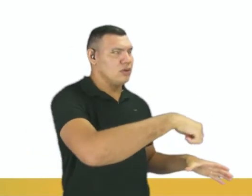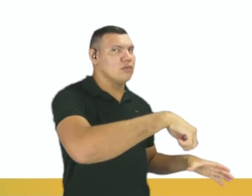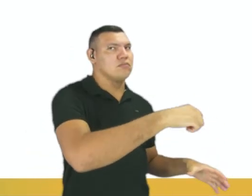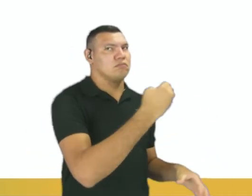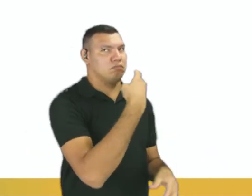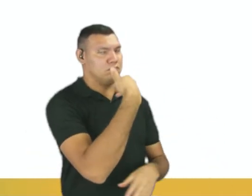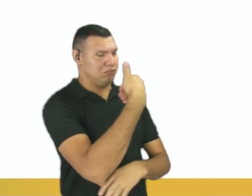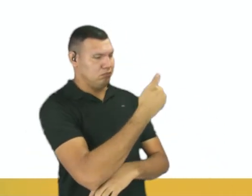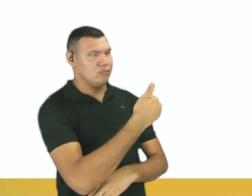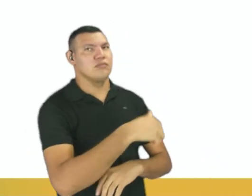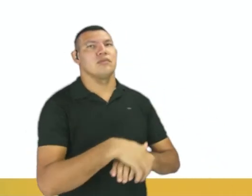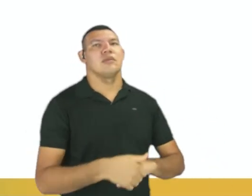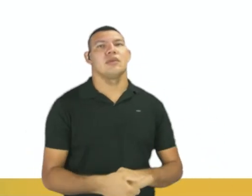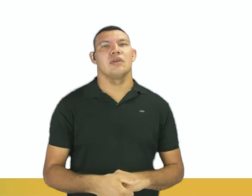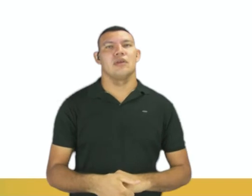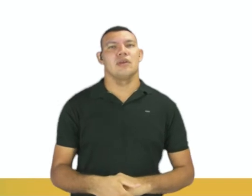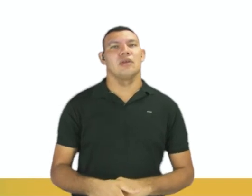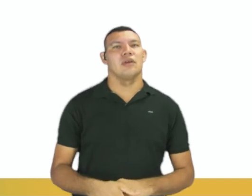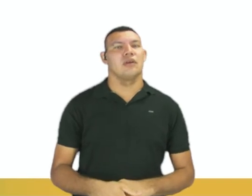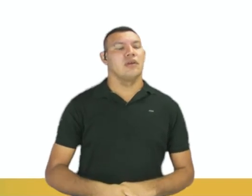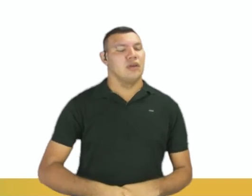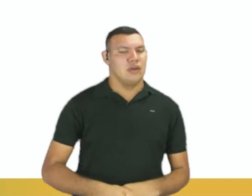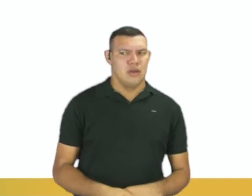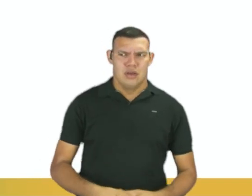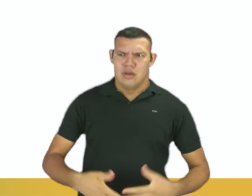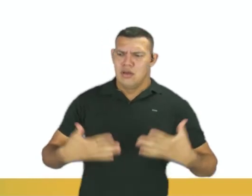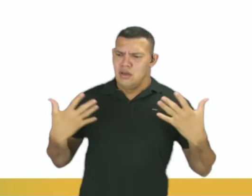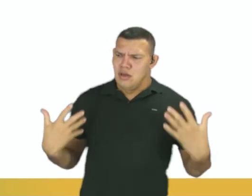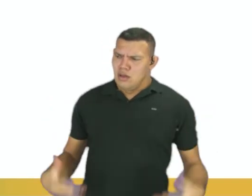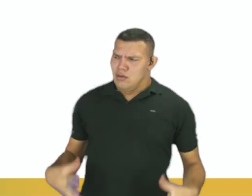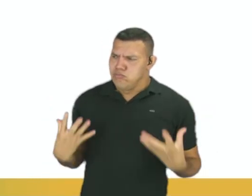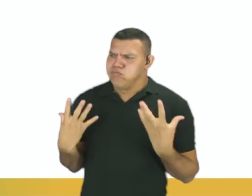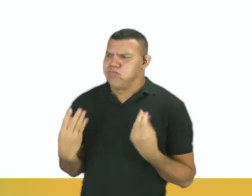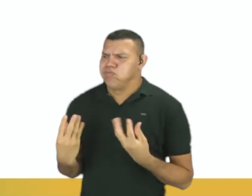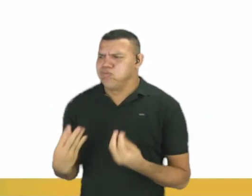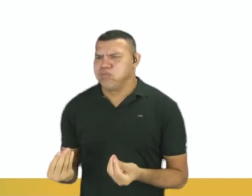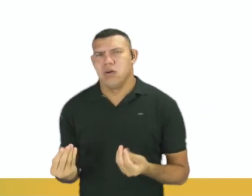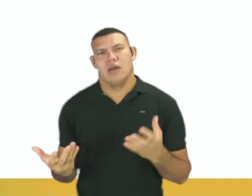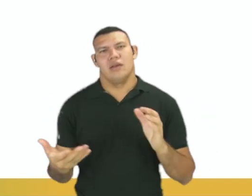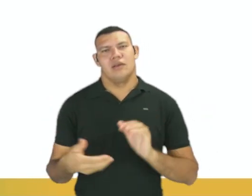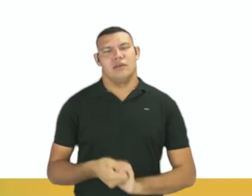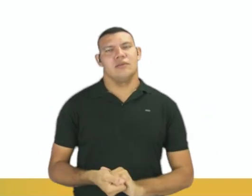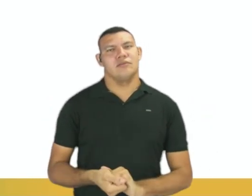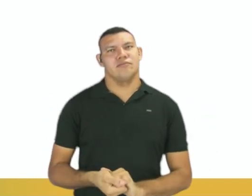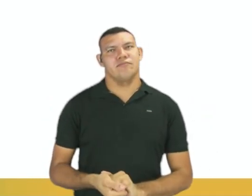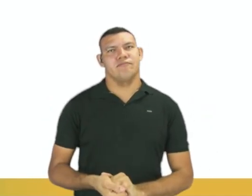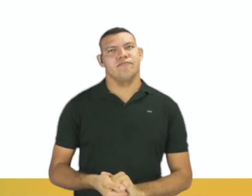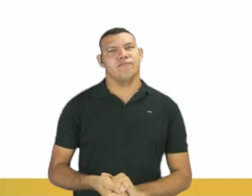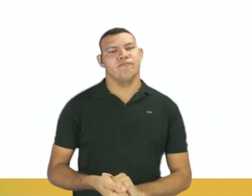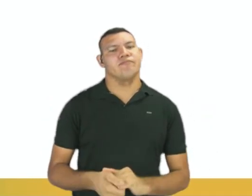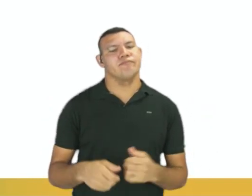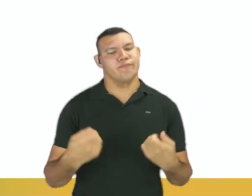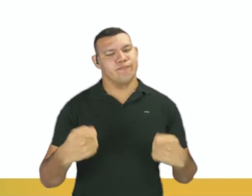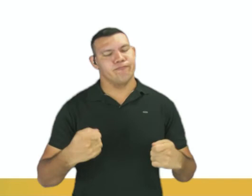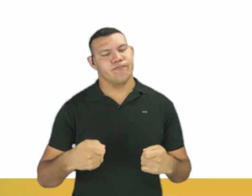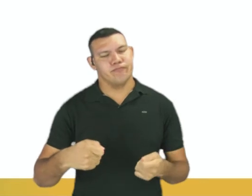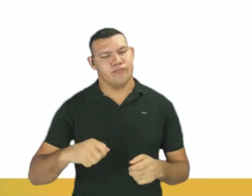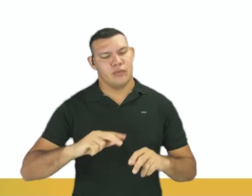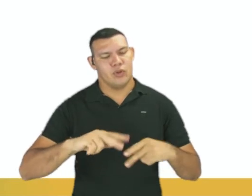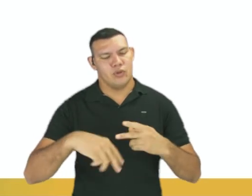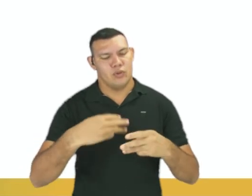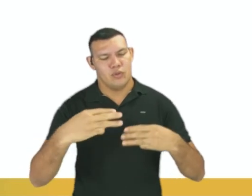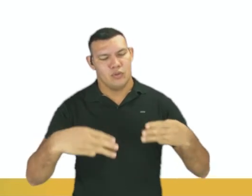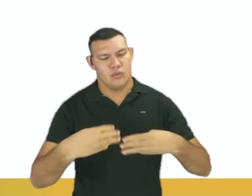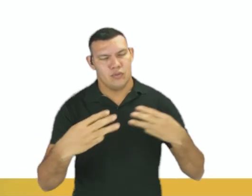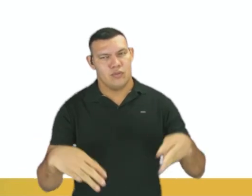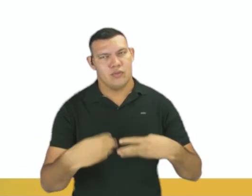você foi demais agora eu preciso de mais macarrão aí ele coloca mais e diz que chateado agora você está